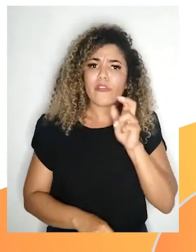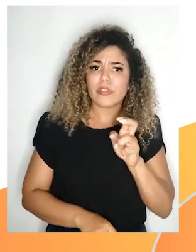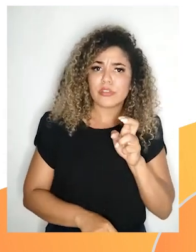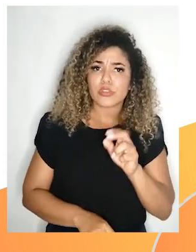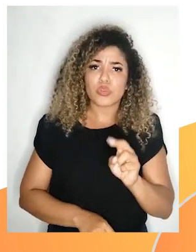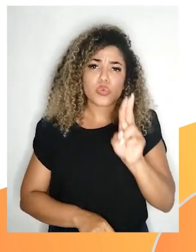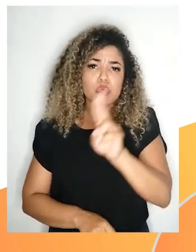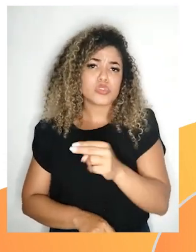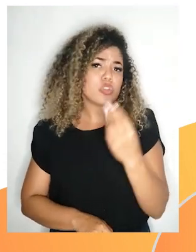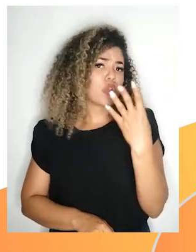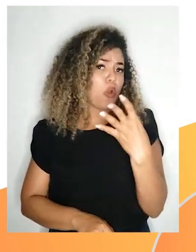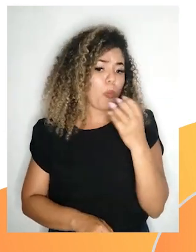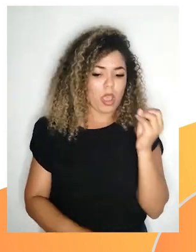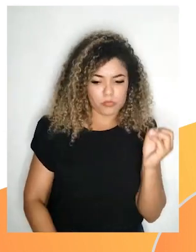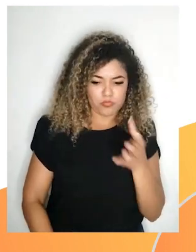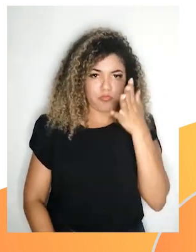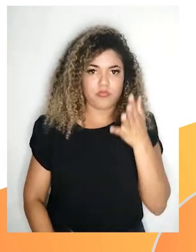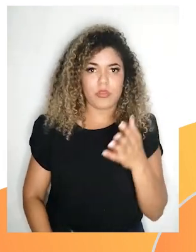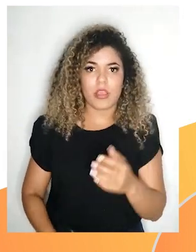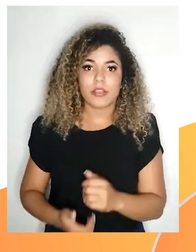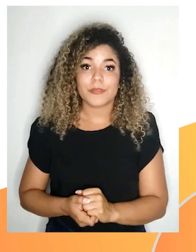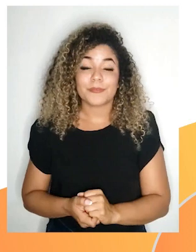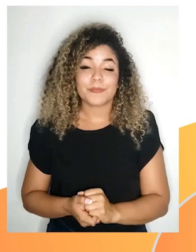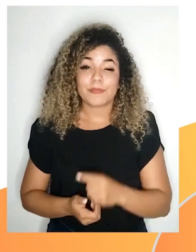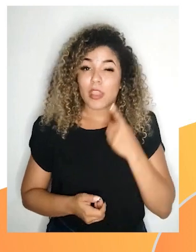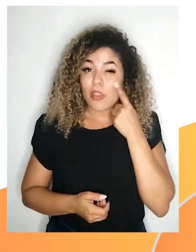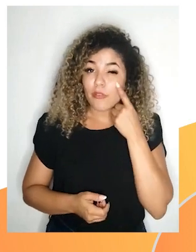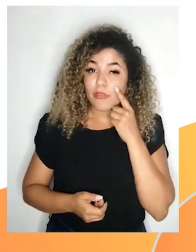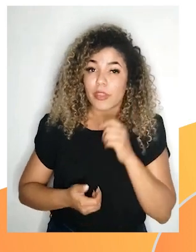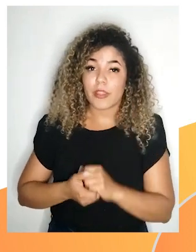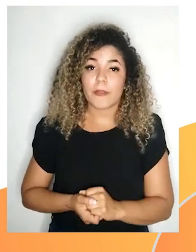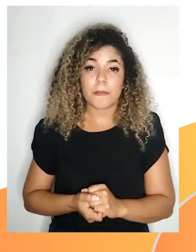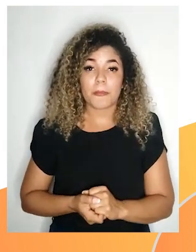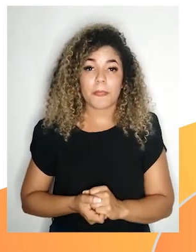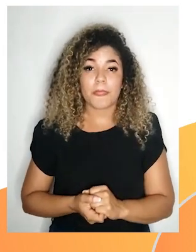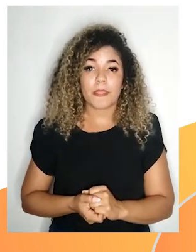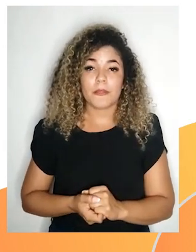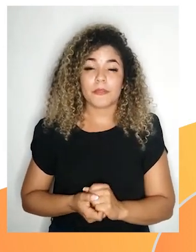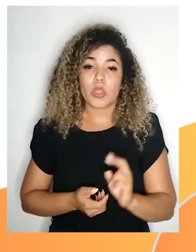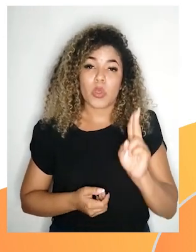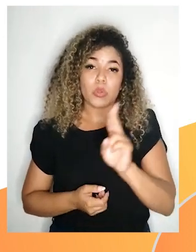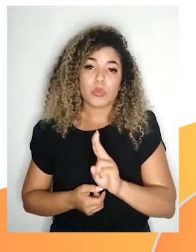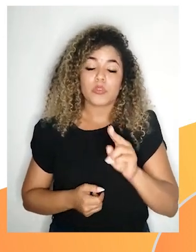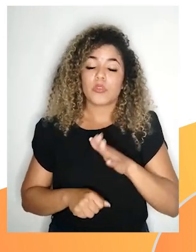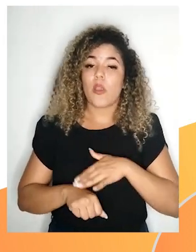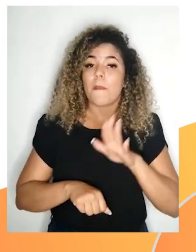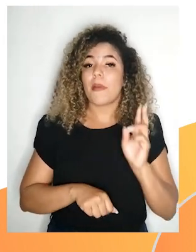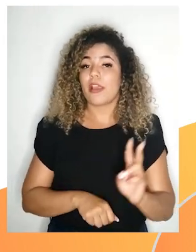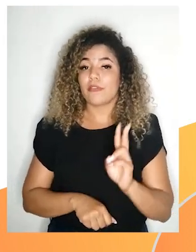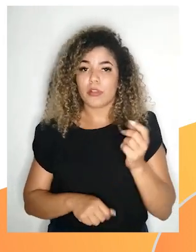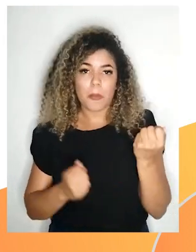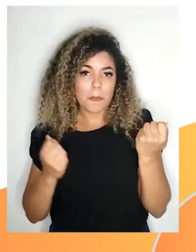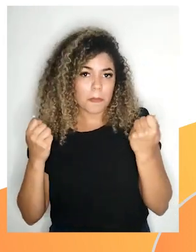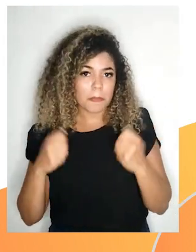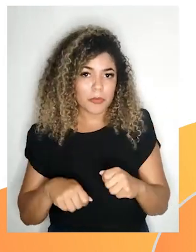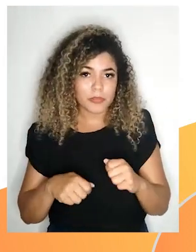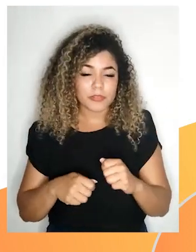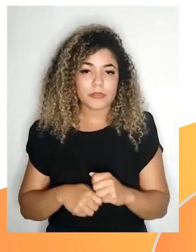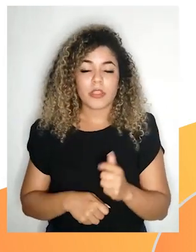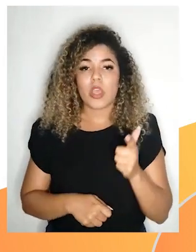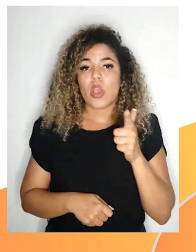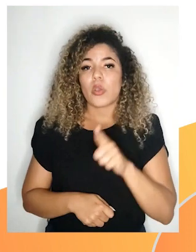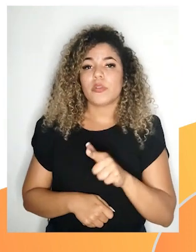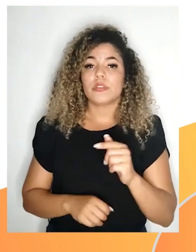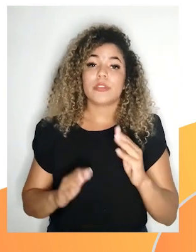apenas 4 jogadas. Então, olha só, vamos tentar logo utilizando os maiores valores possíveis para chegar à